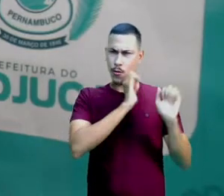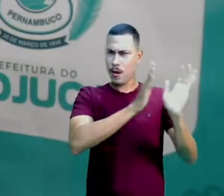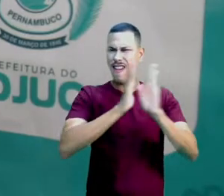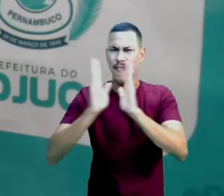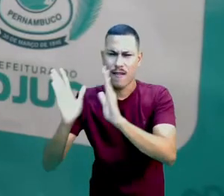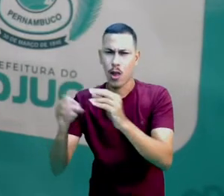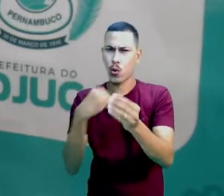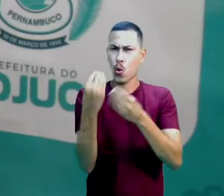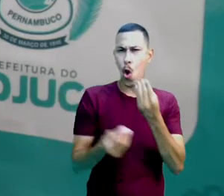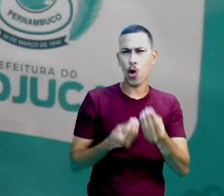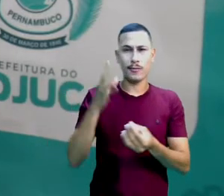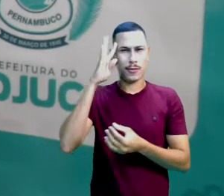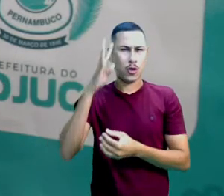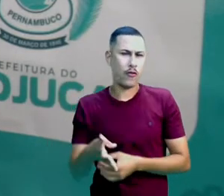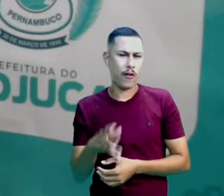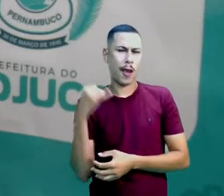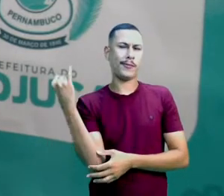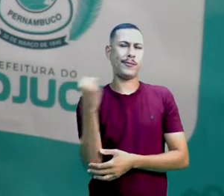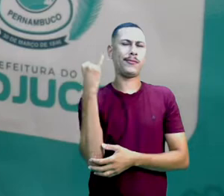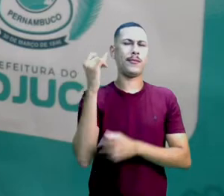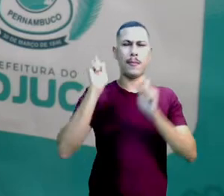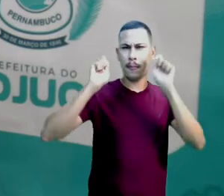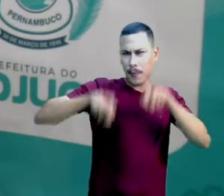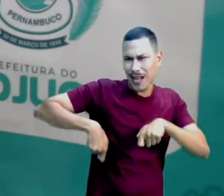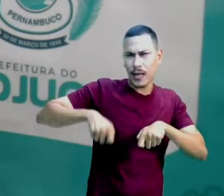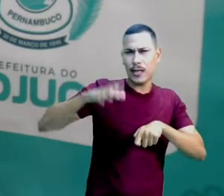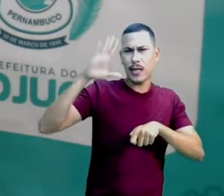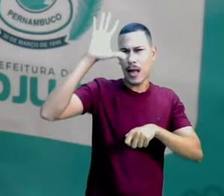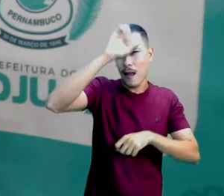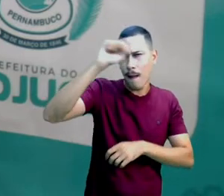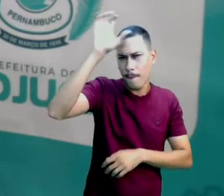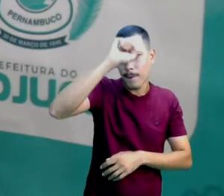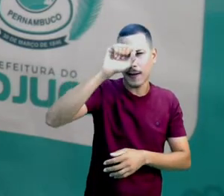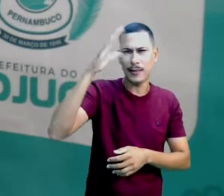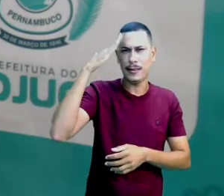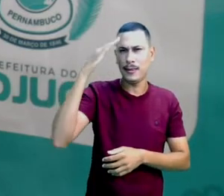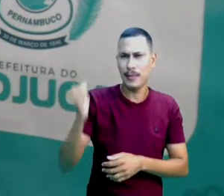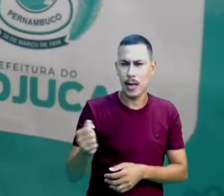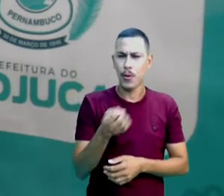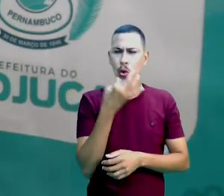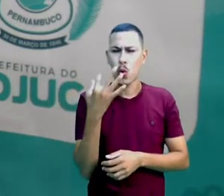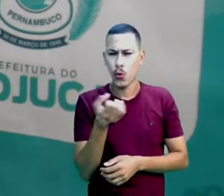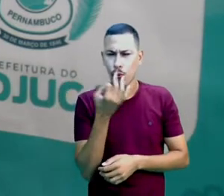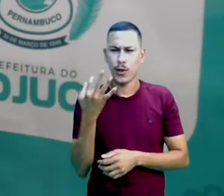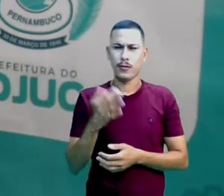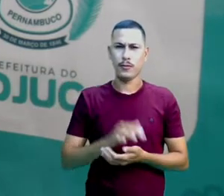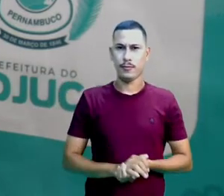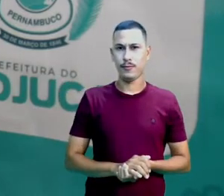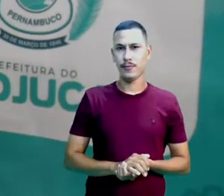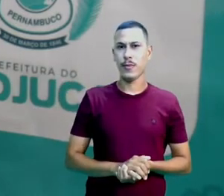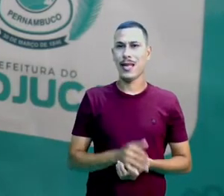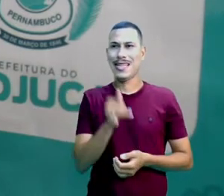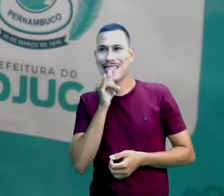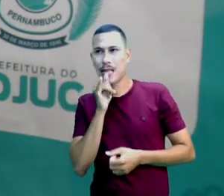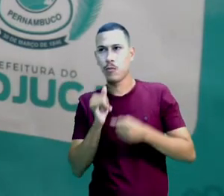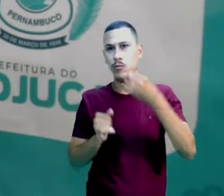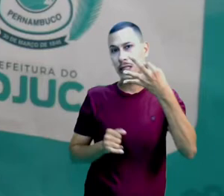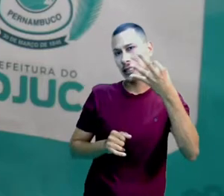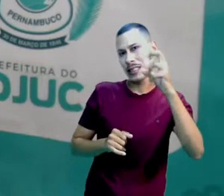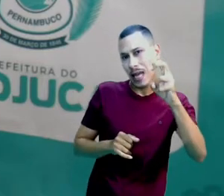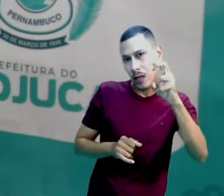Então, é importante que você aprenda, que você saiba contar que para eu ter 35, eu